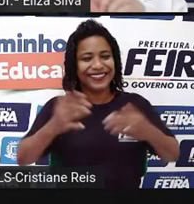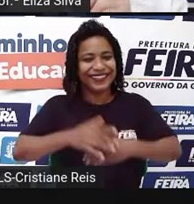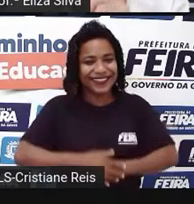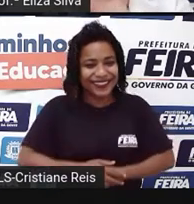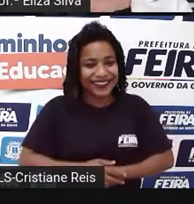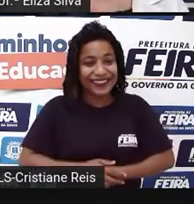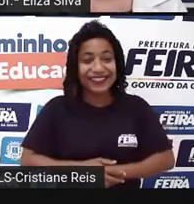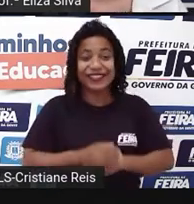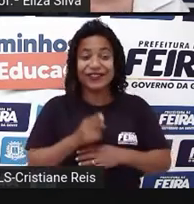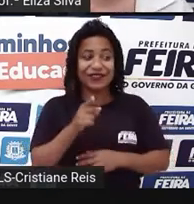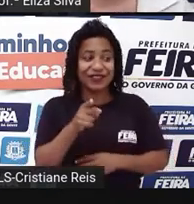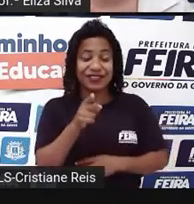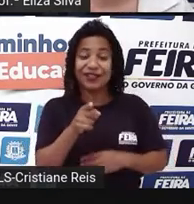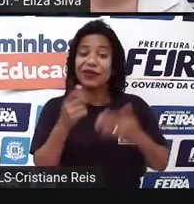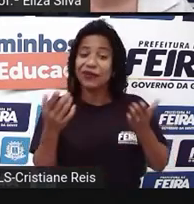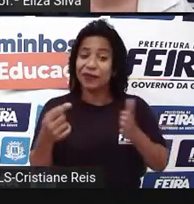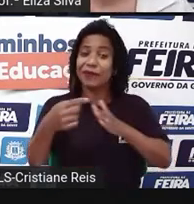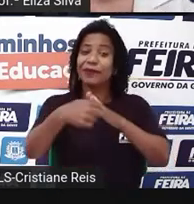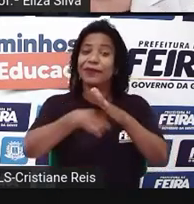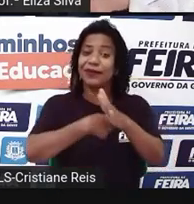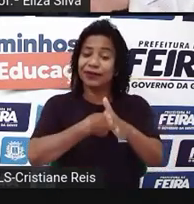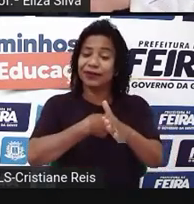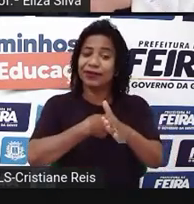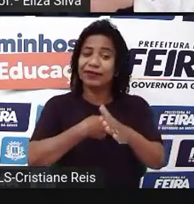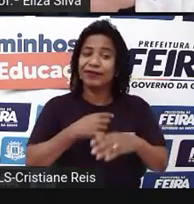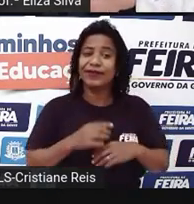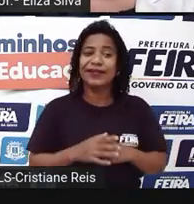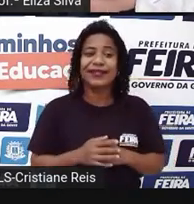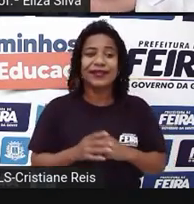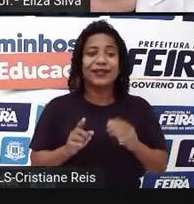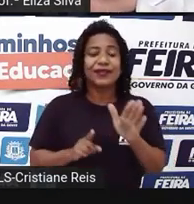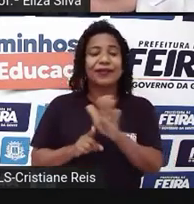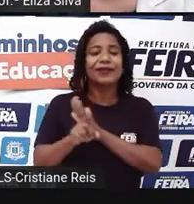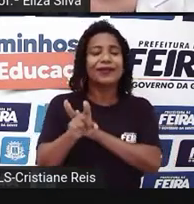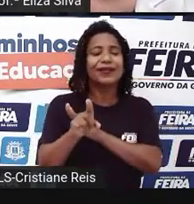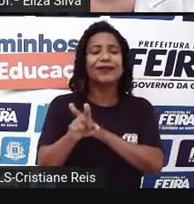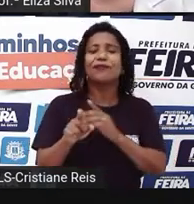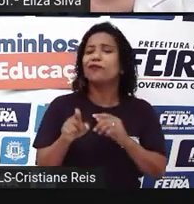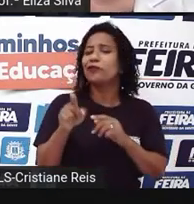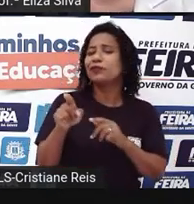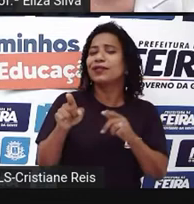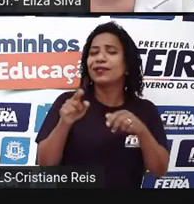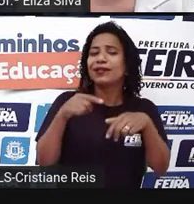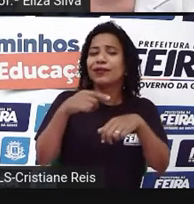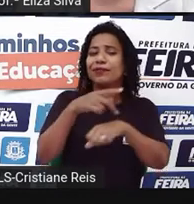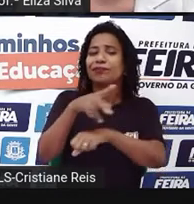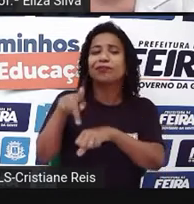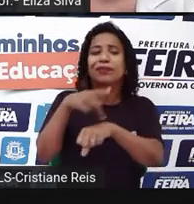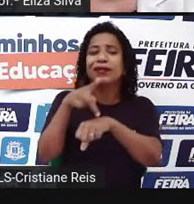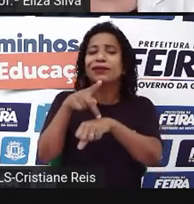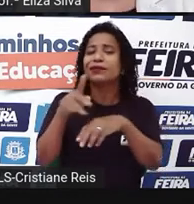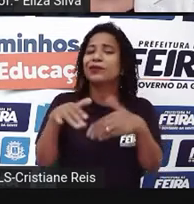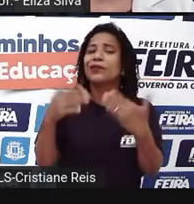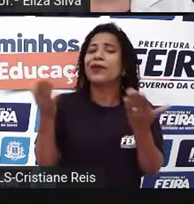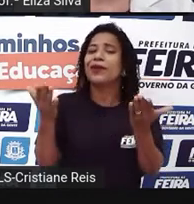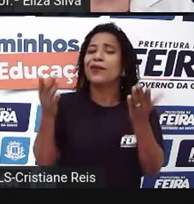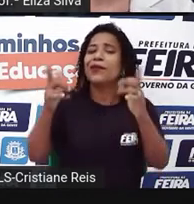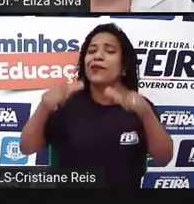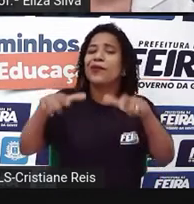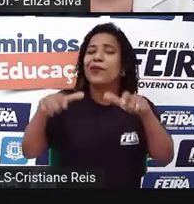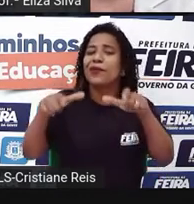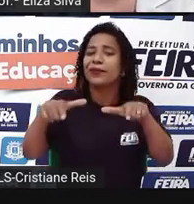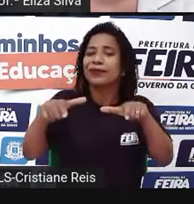Então, vocês agora vão me perguntar. Where are you from, teacher? De onde você é, pro? Olha a